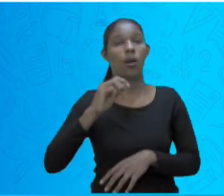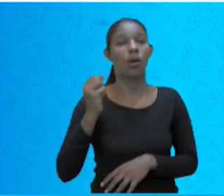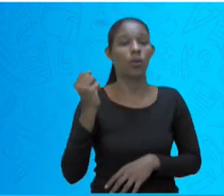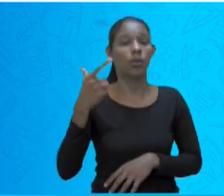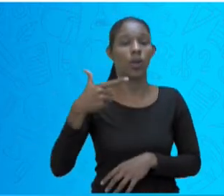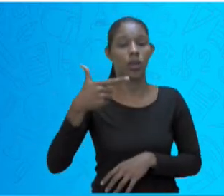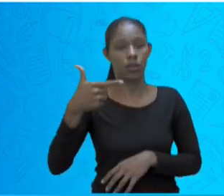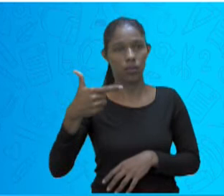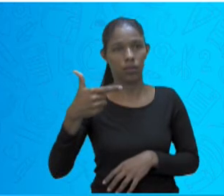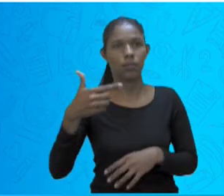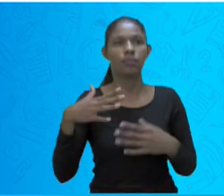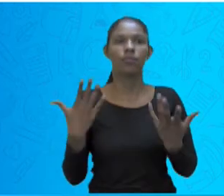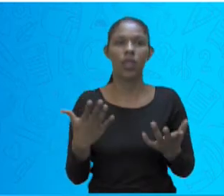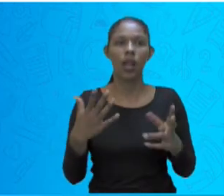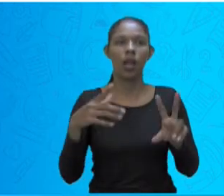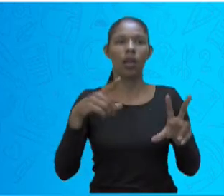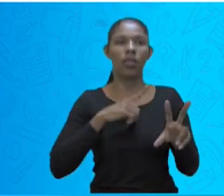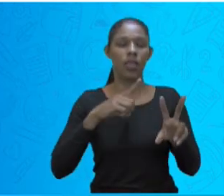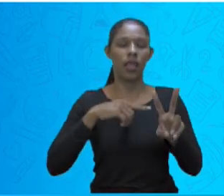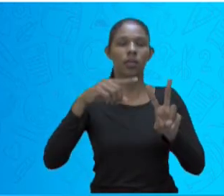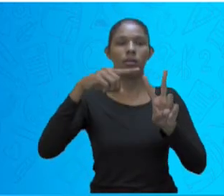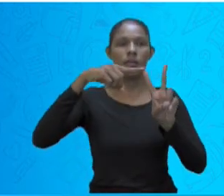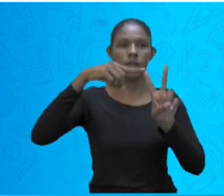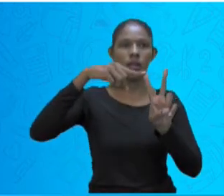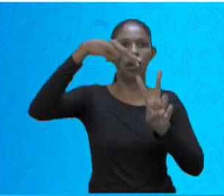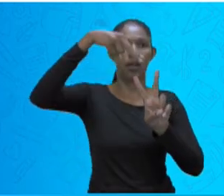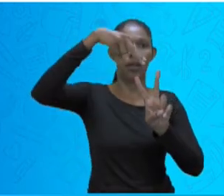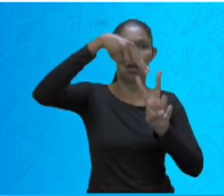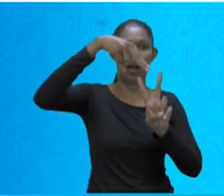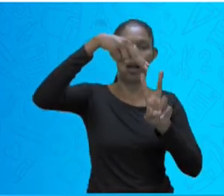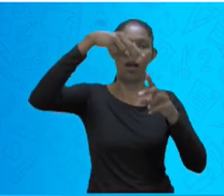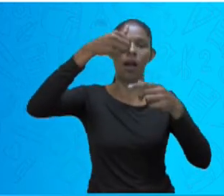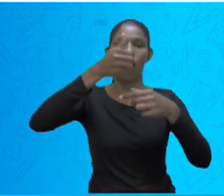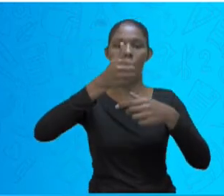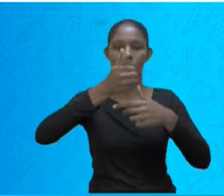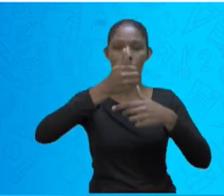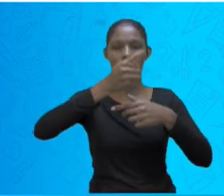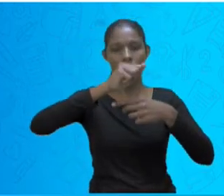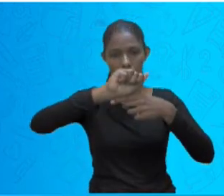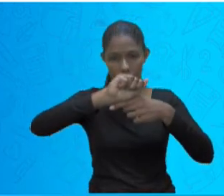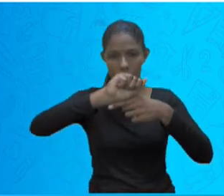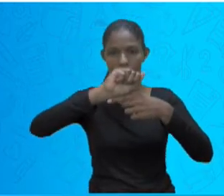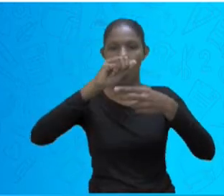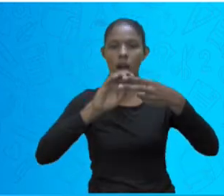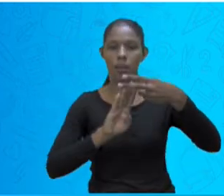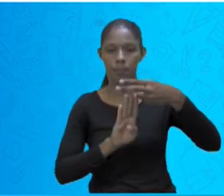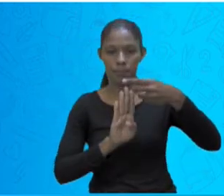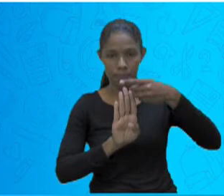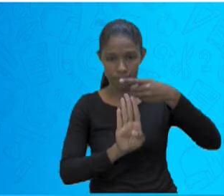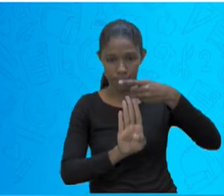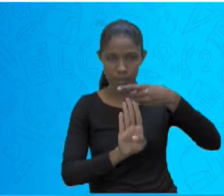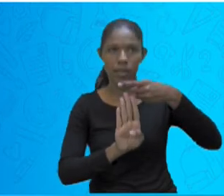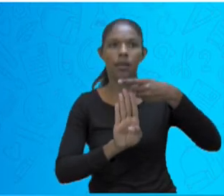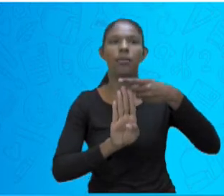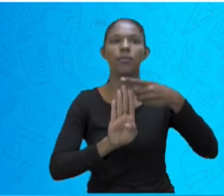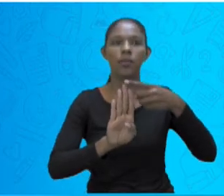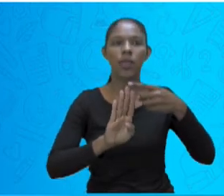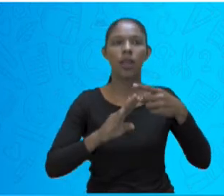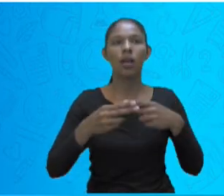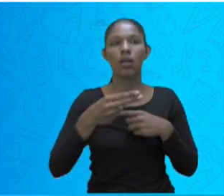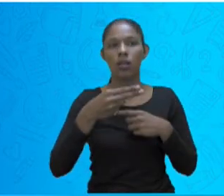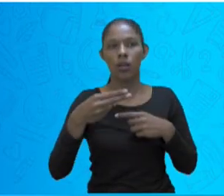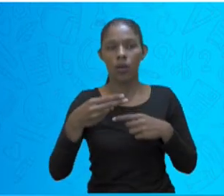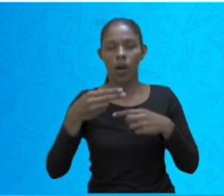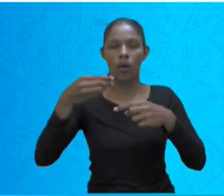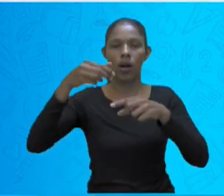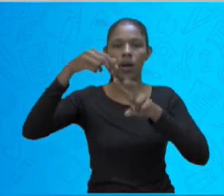enésima de AB é igual à raiz enésima de A sob raiz enésima de B. É a mesma coisa que